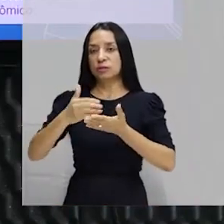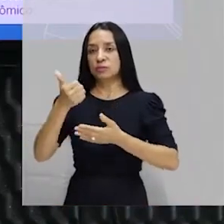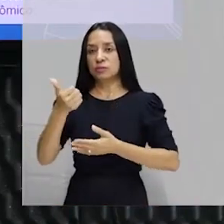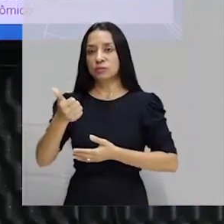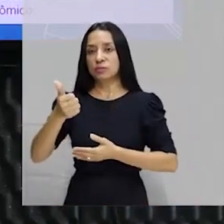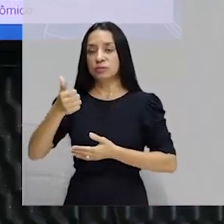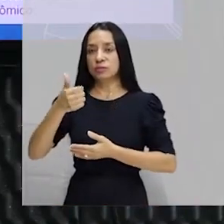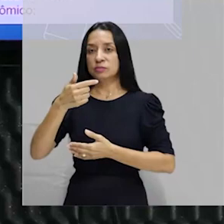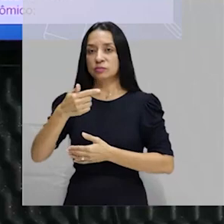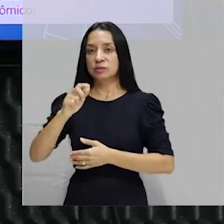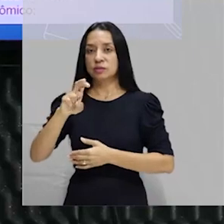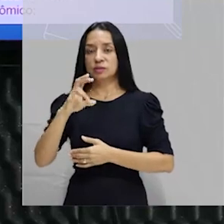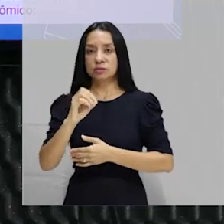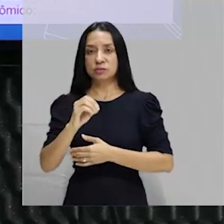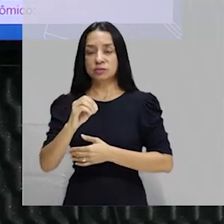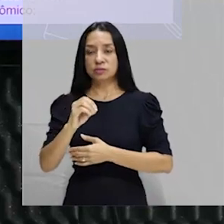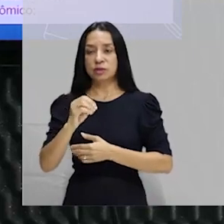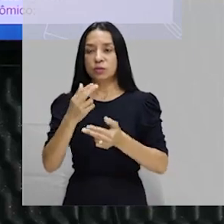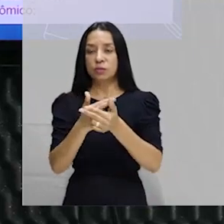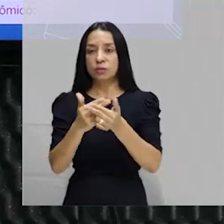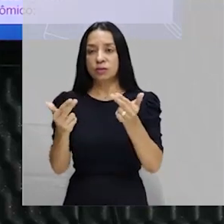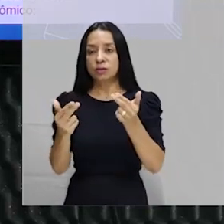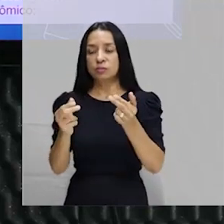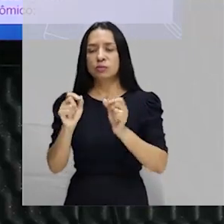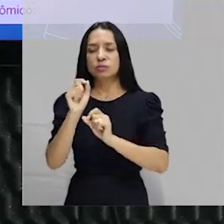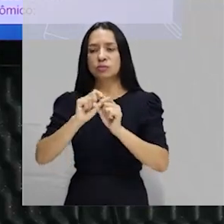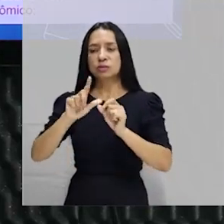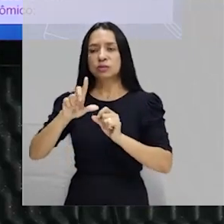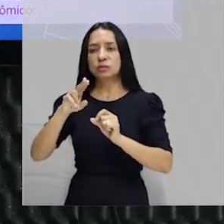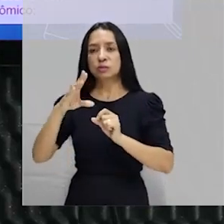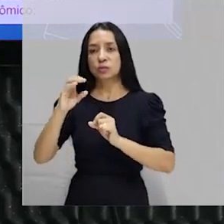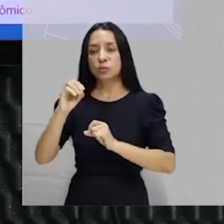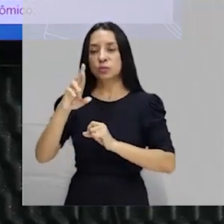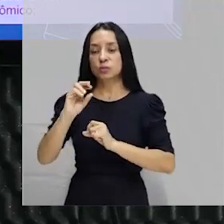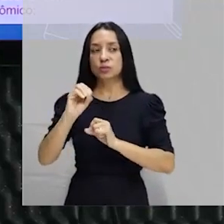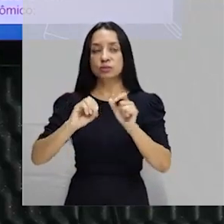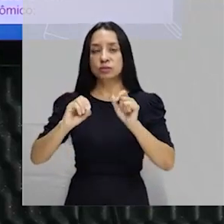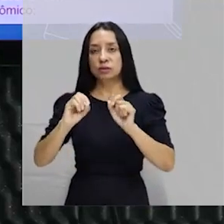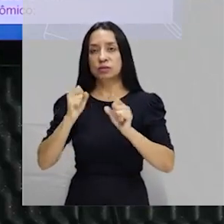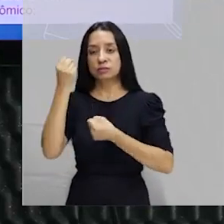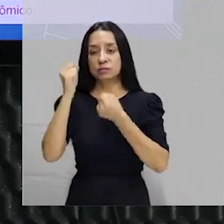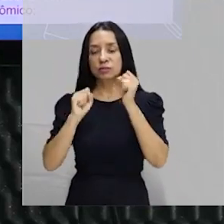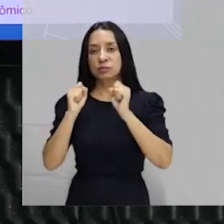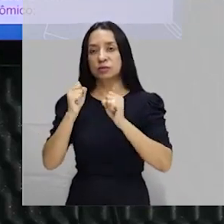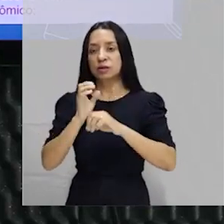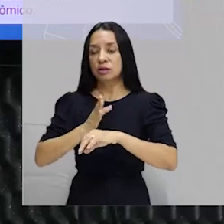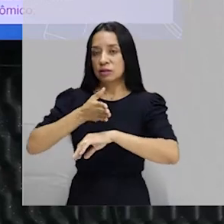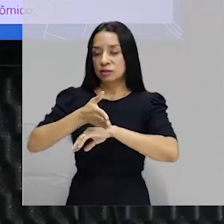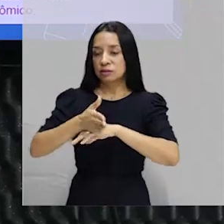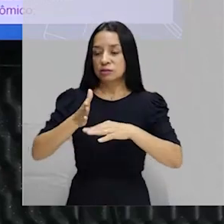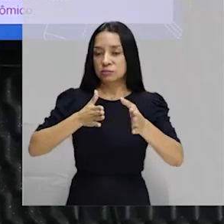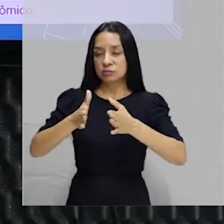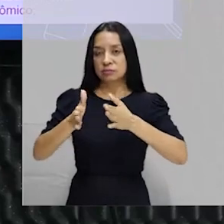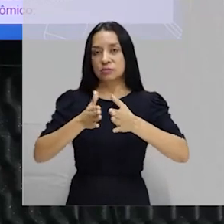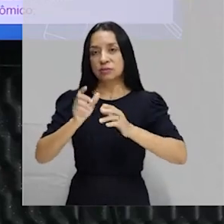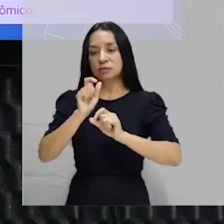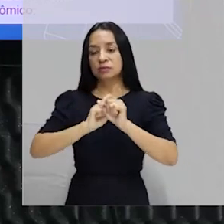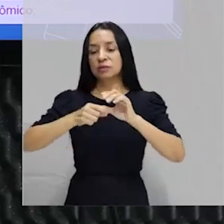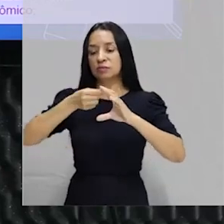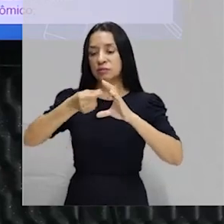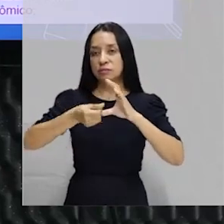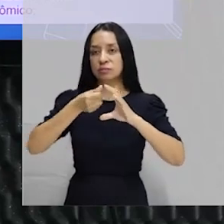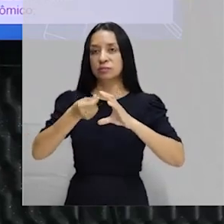te fala, ele vai se moldar ao longo da história, caracterizando principalmente as atividades econômicas que vão ali ser